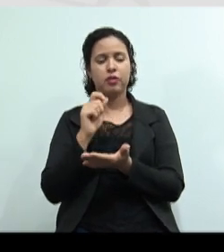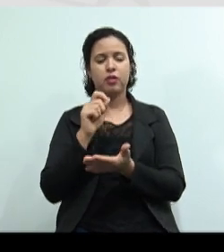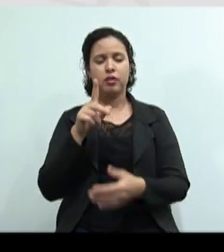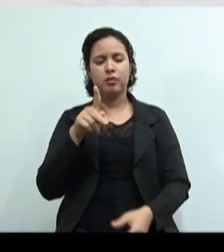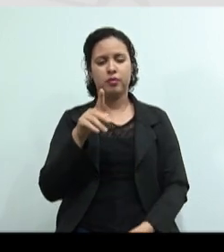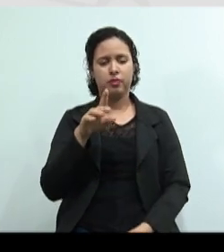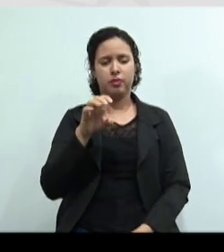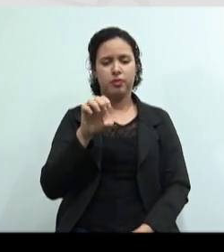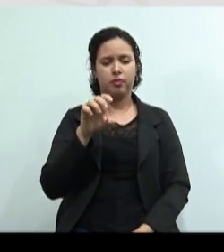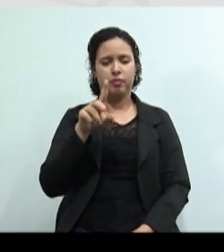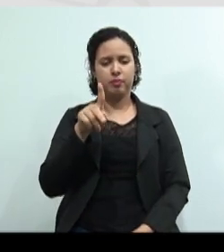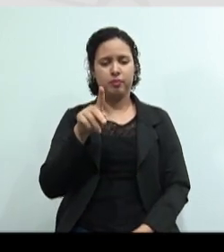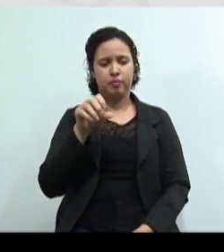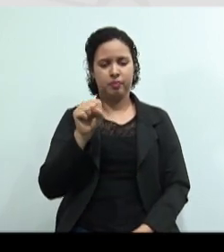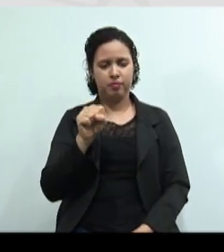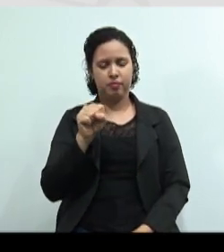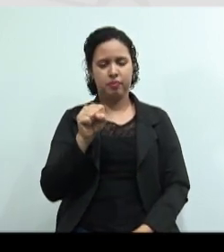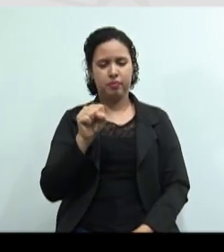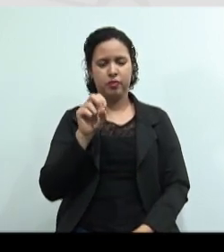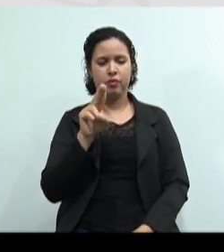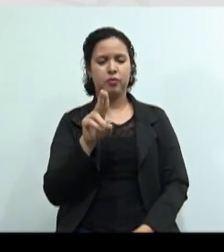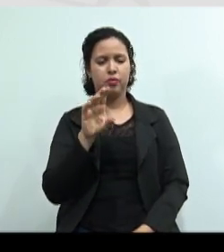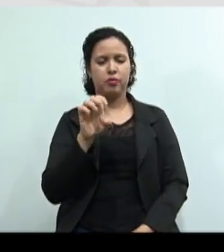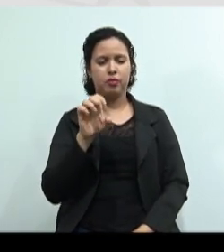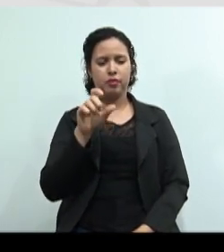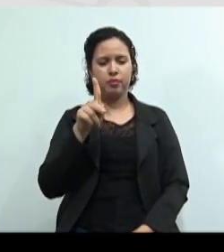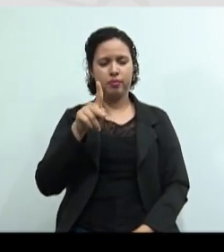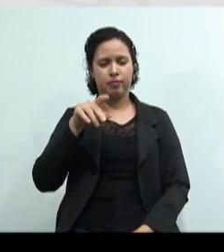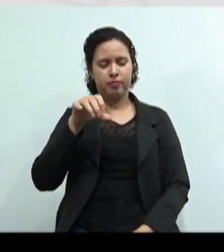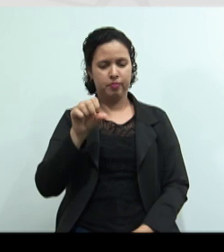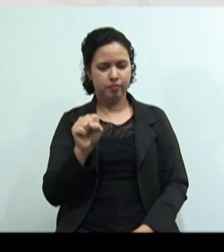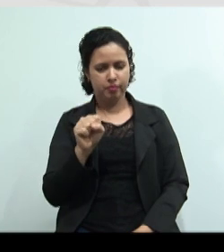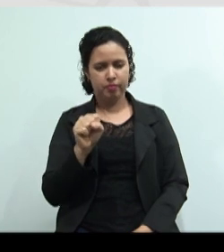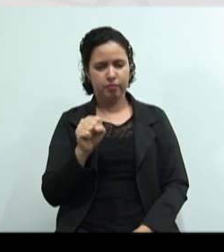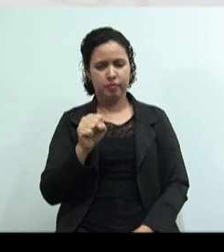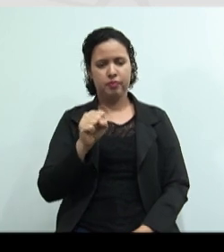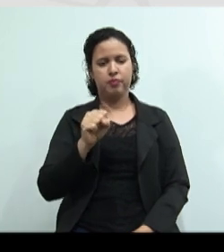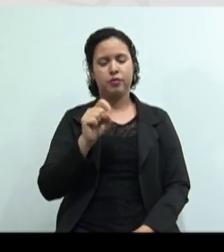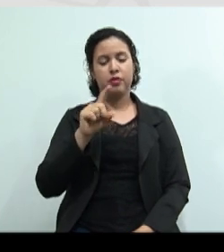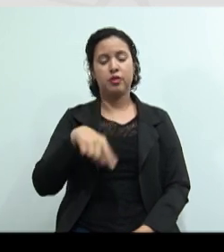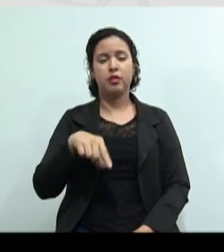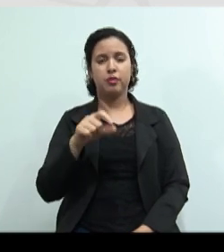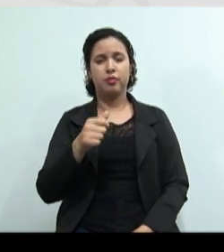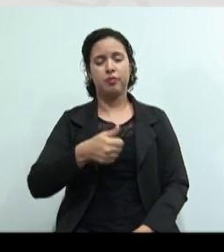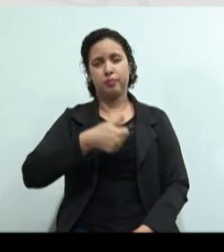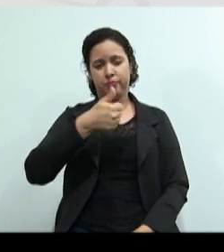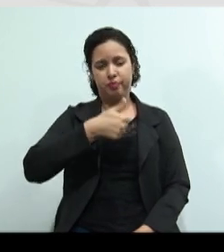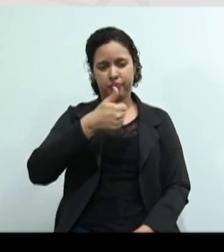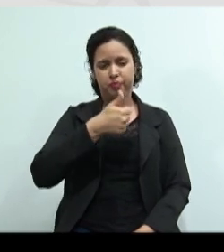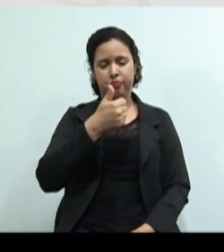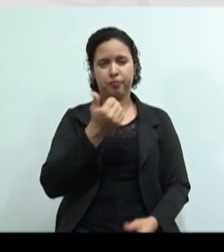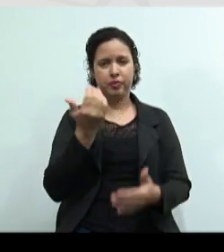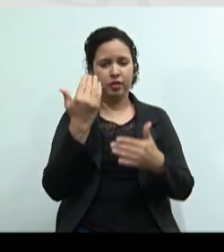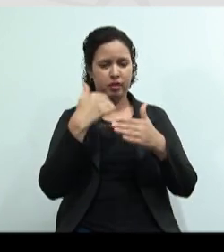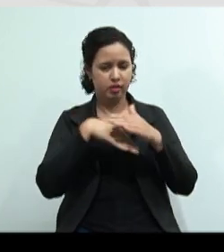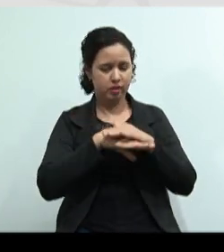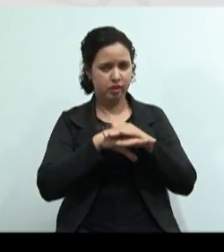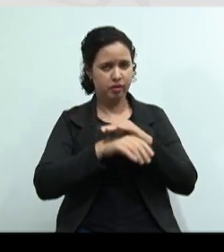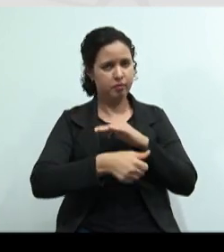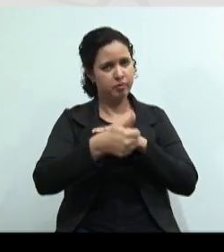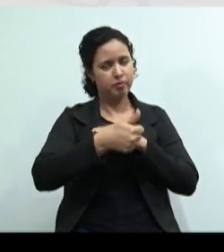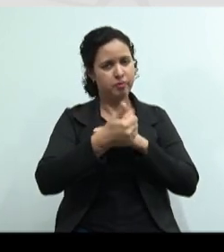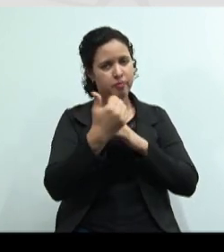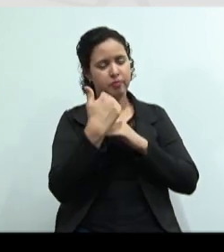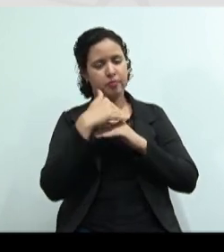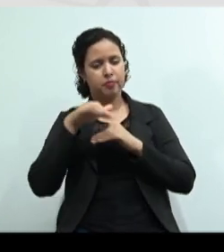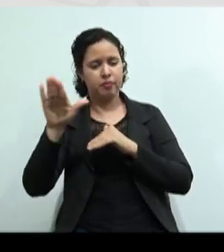média ponderada móvel. O PEPS é o primeiro a entrar e é o primeiro a sair. No EPS, o último a